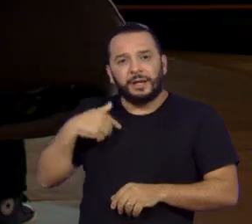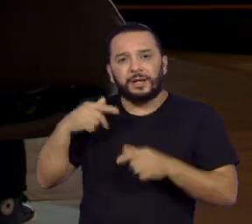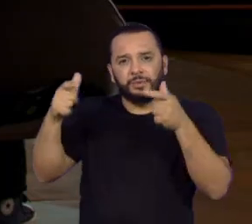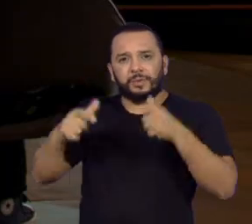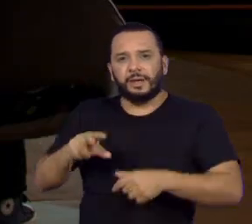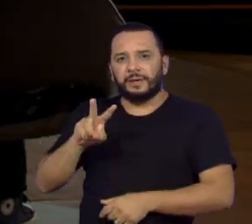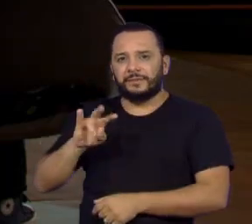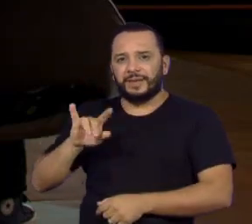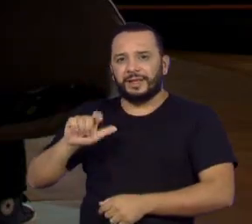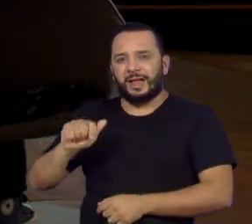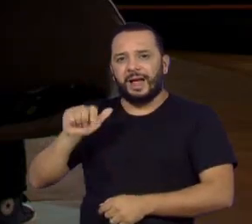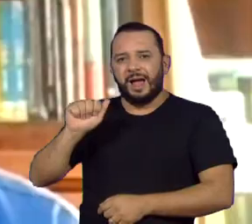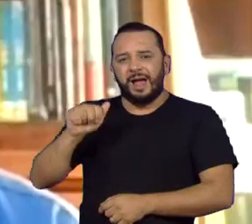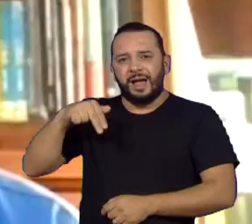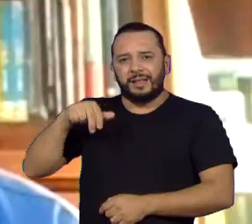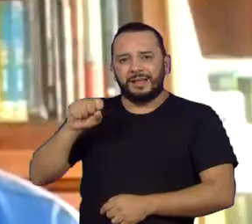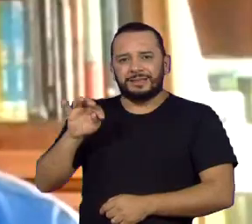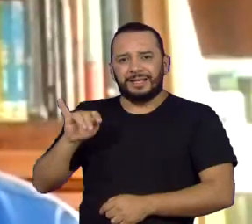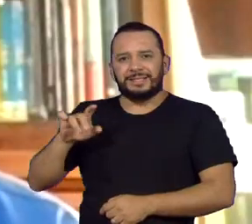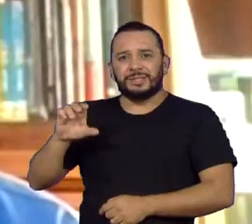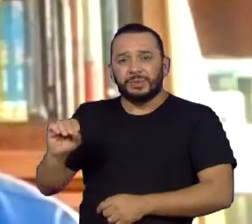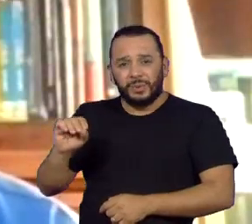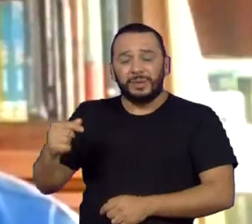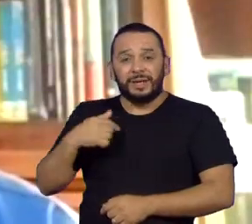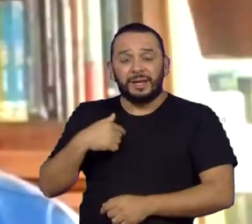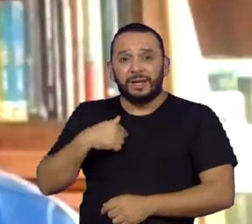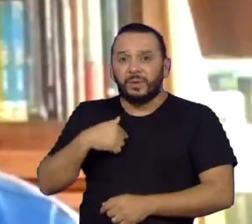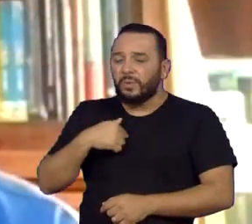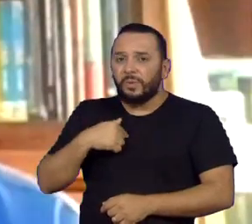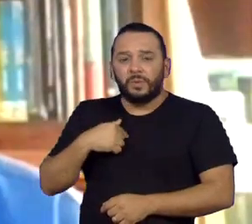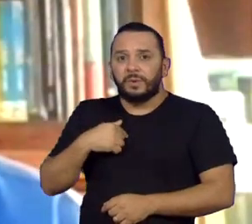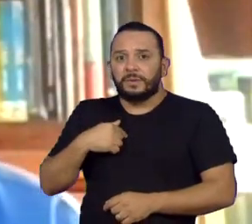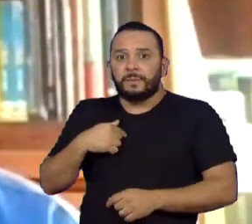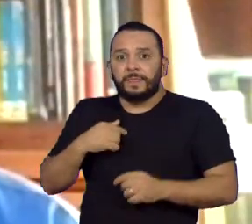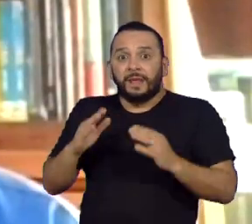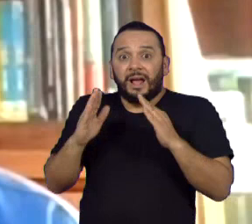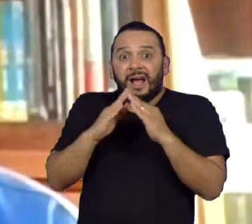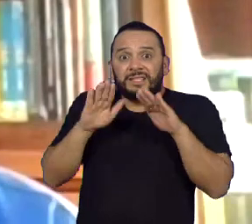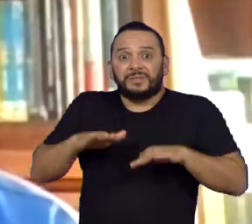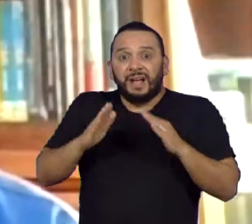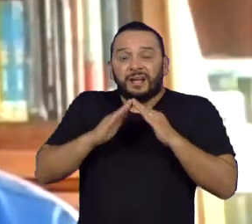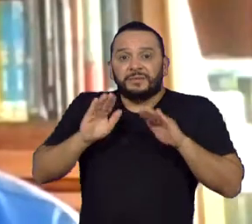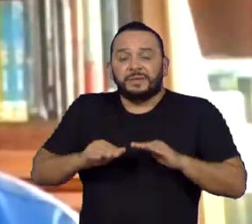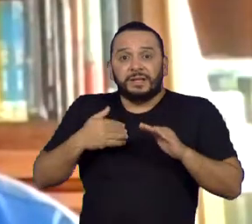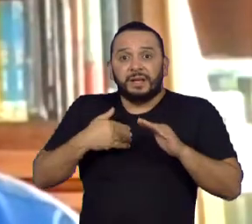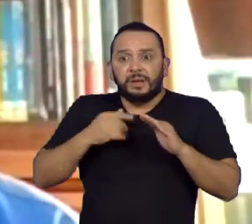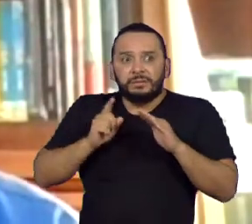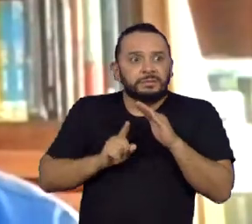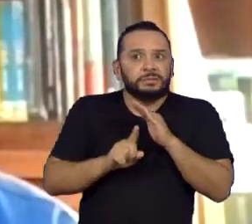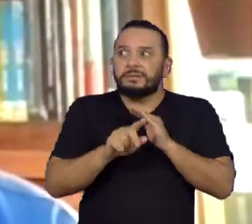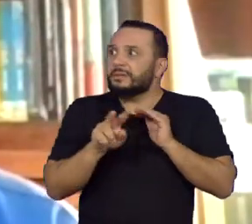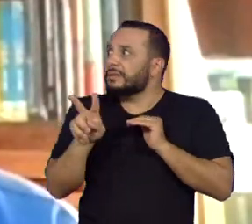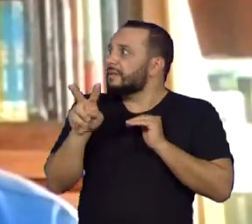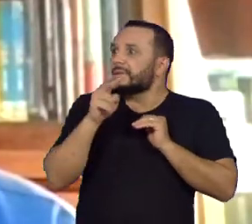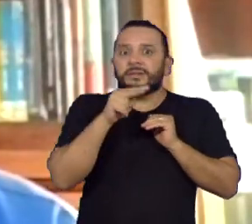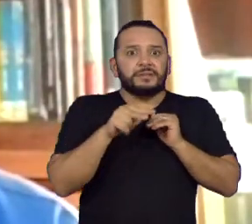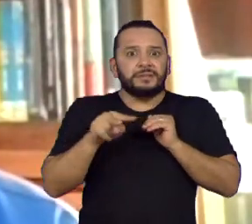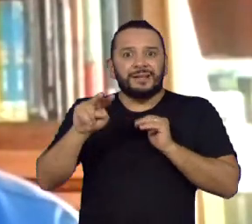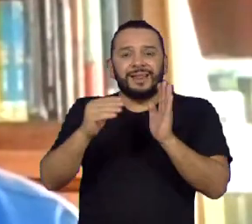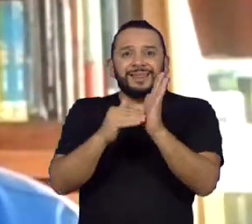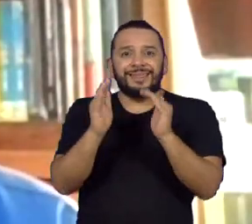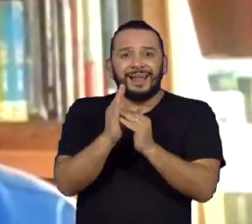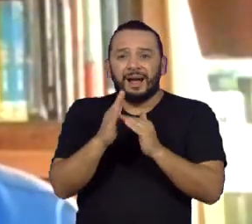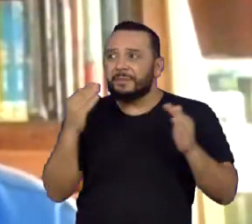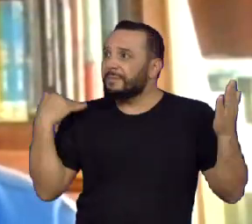ter coragem de sair e passear na Lapa, que era um bairro pequeno, um bairro da cidade de São